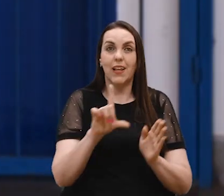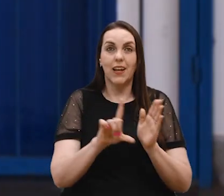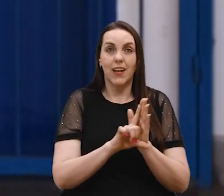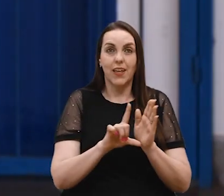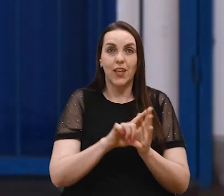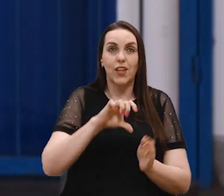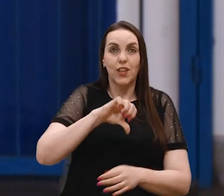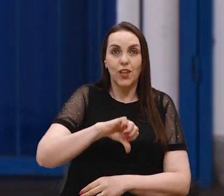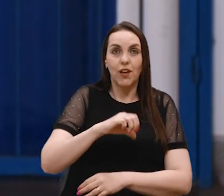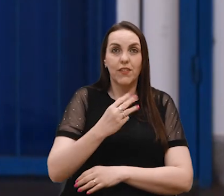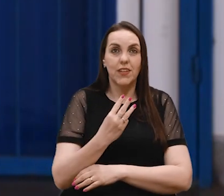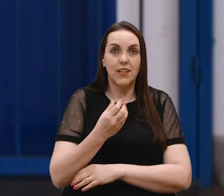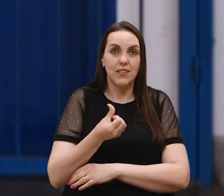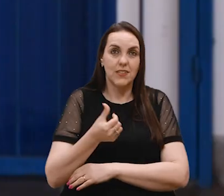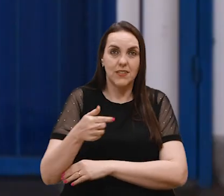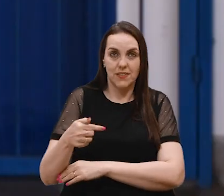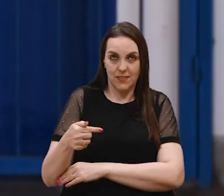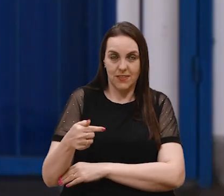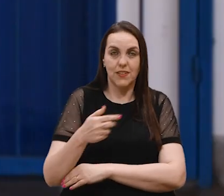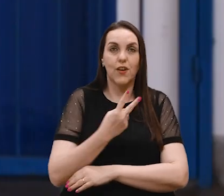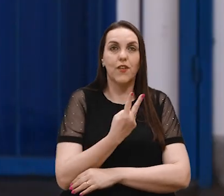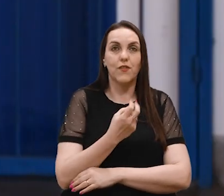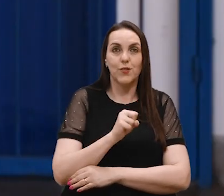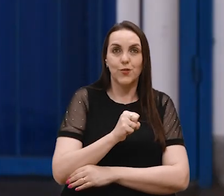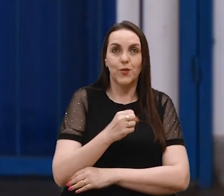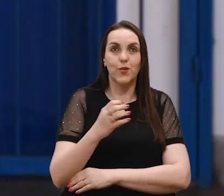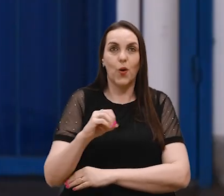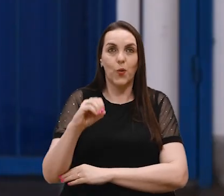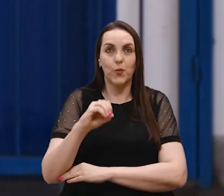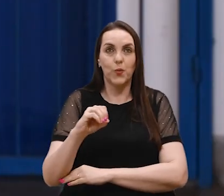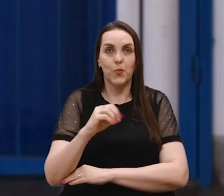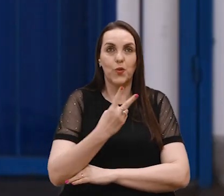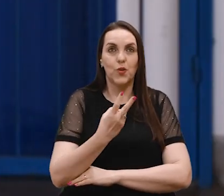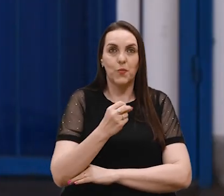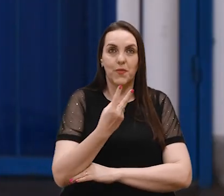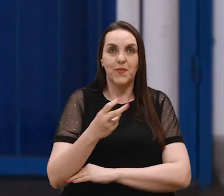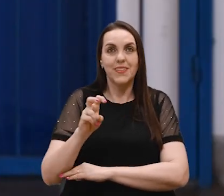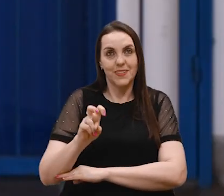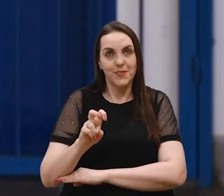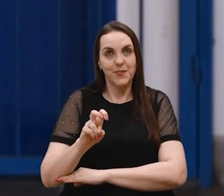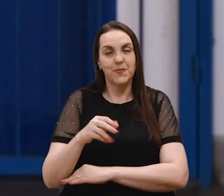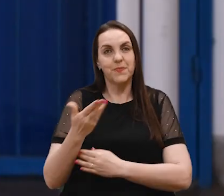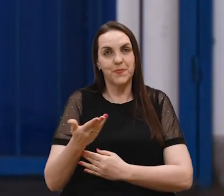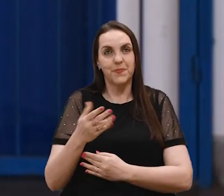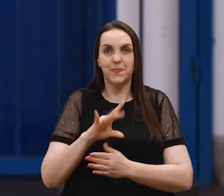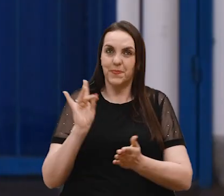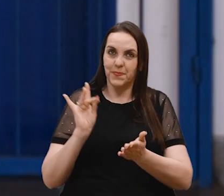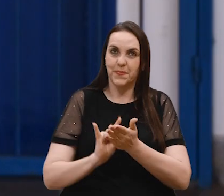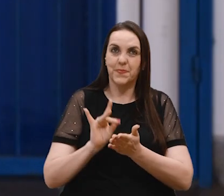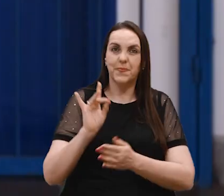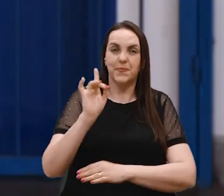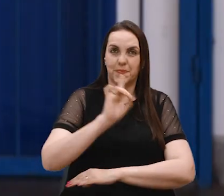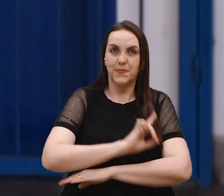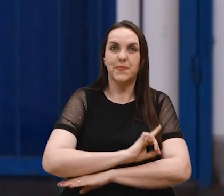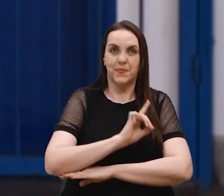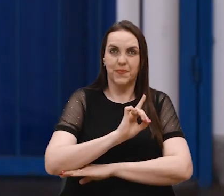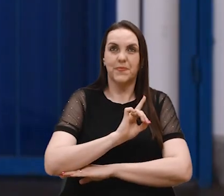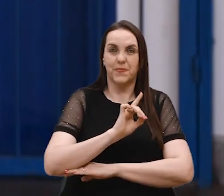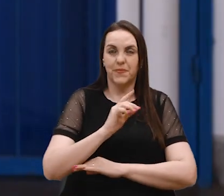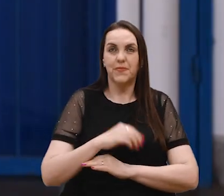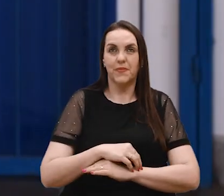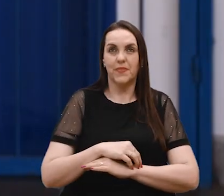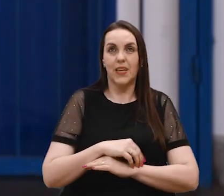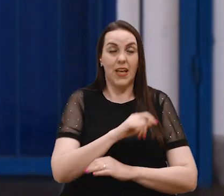Lei 9.367, de 28 de outubro de 2025, que institui, então, no município o